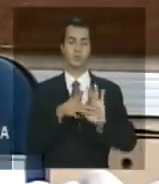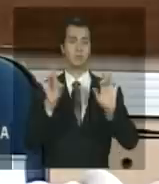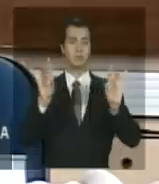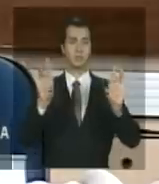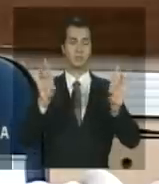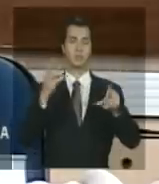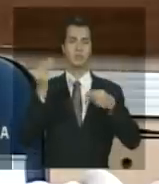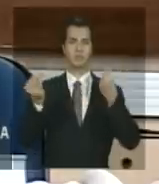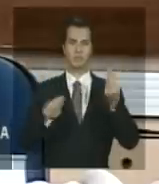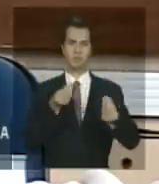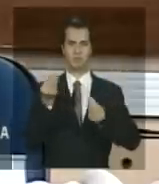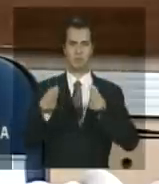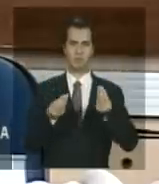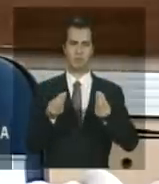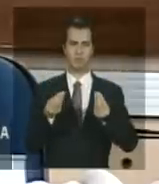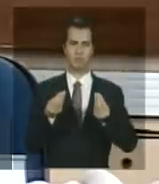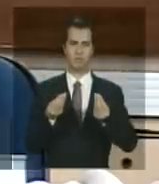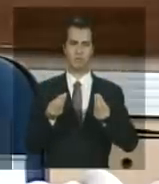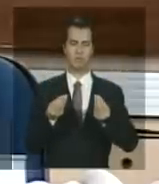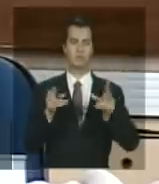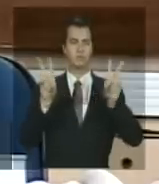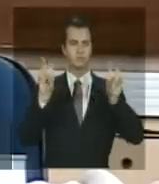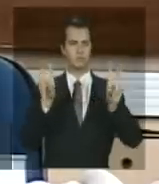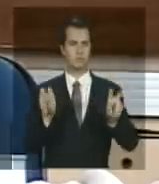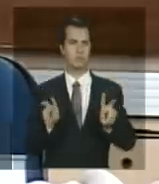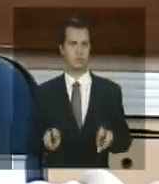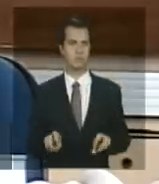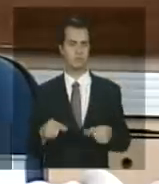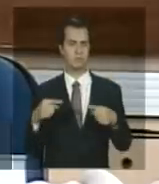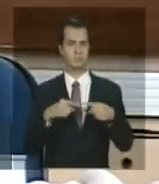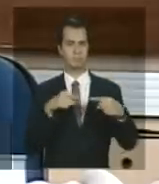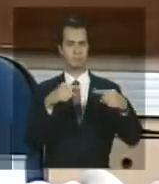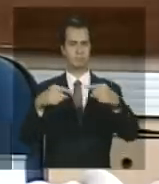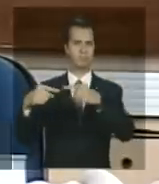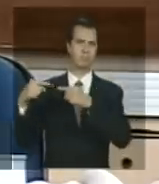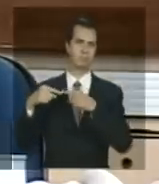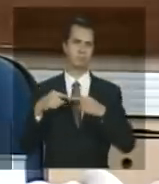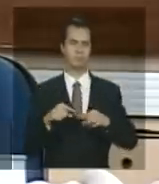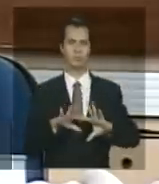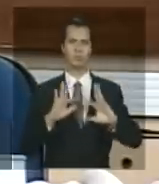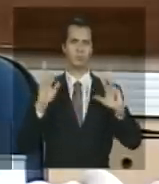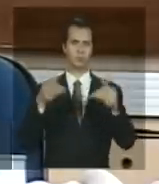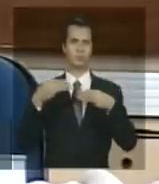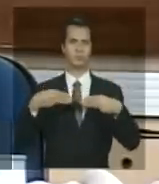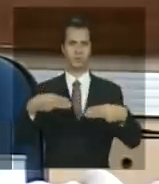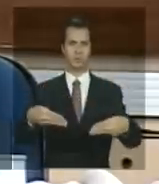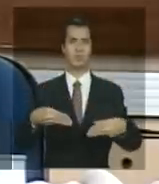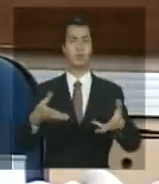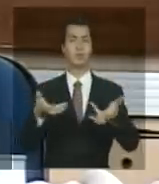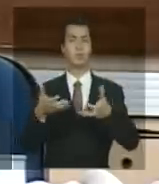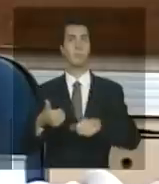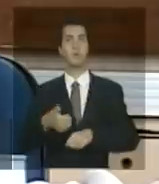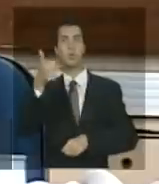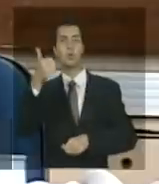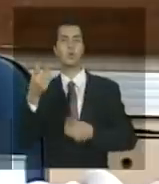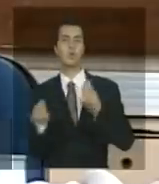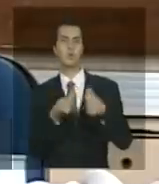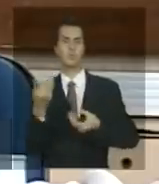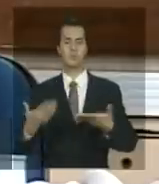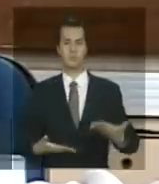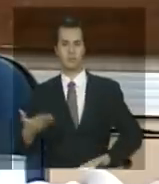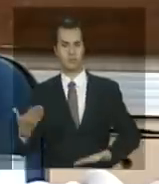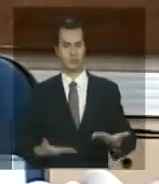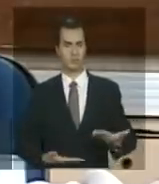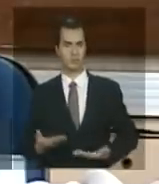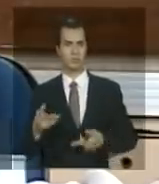para lidar com uma série de temas comuns ao conjunto dos ministérios, seja na melhoria da prestação de serviços públicos,